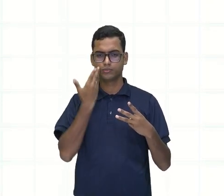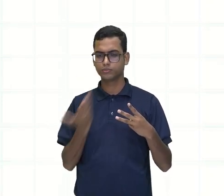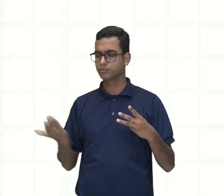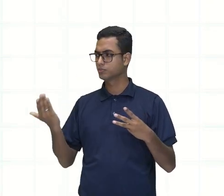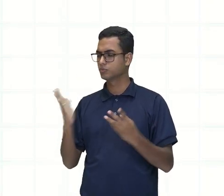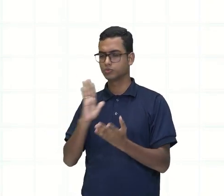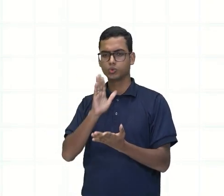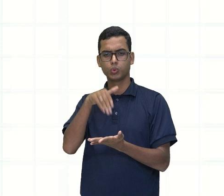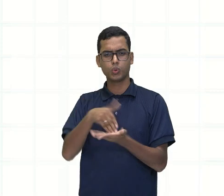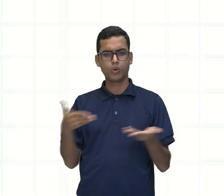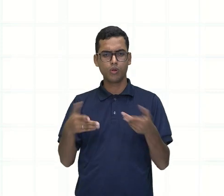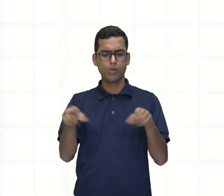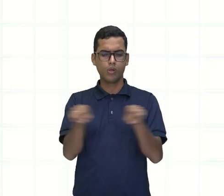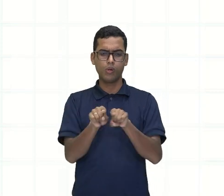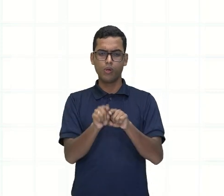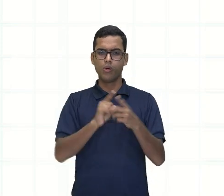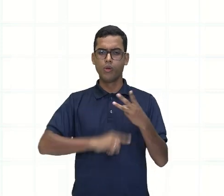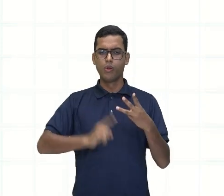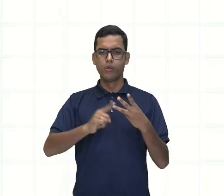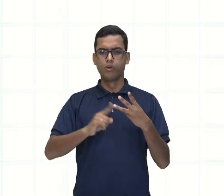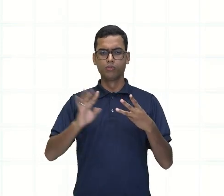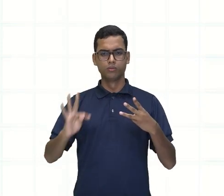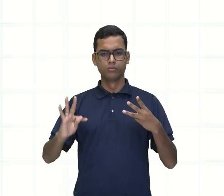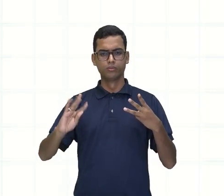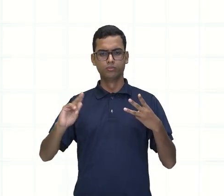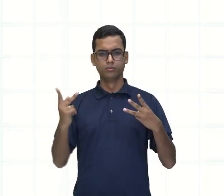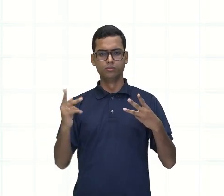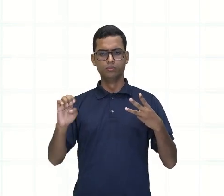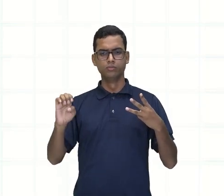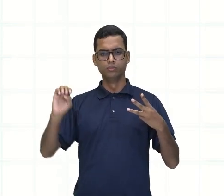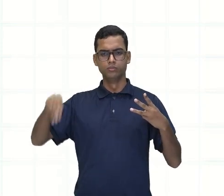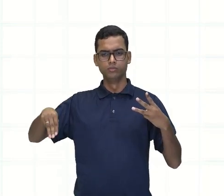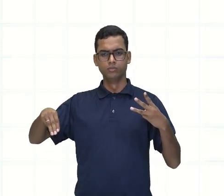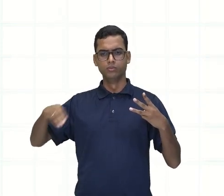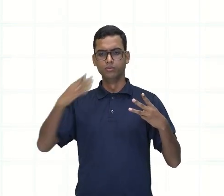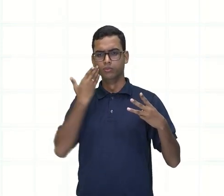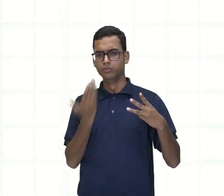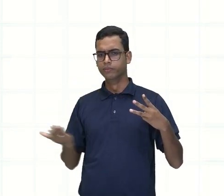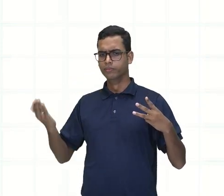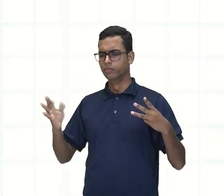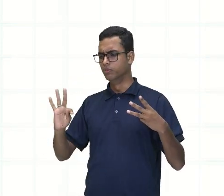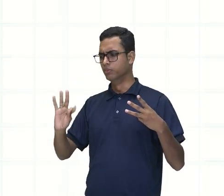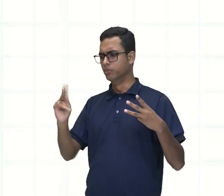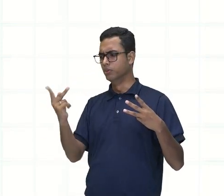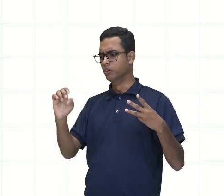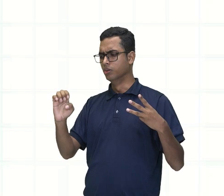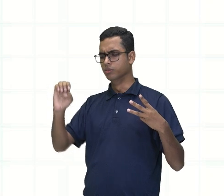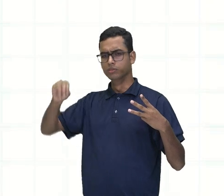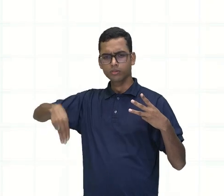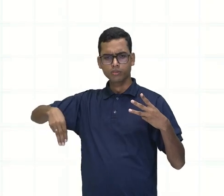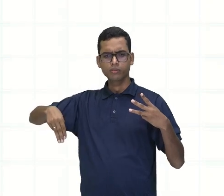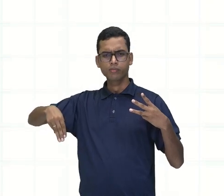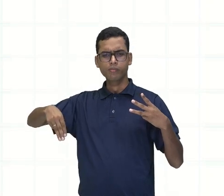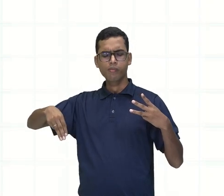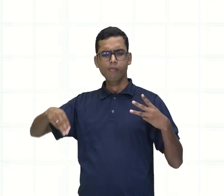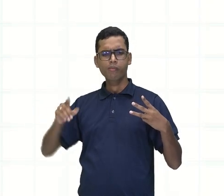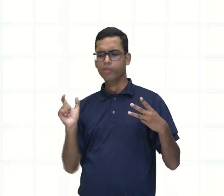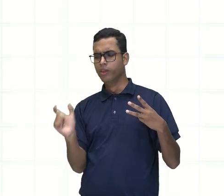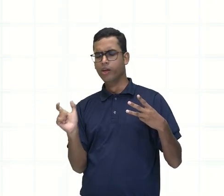último, o pronome com função de objeto que se refere a eles ou elas é a palavra